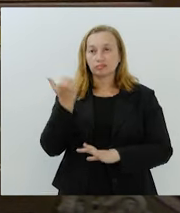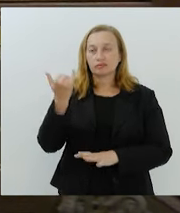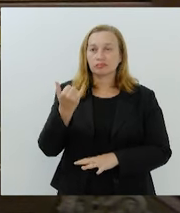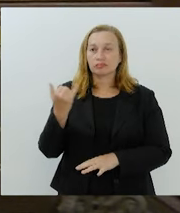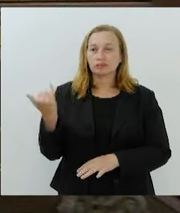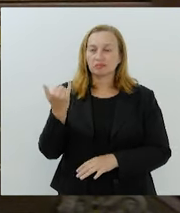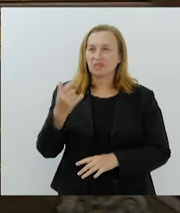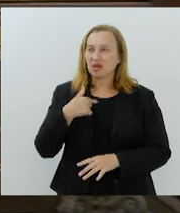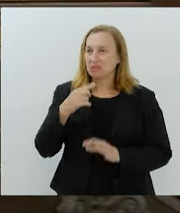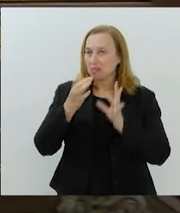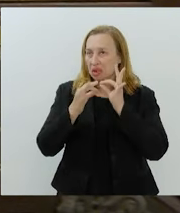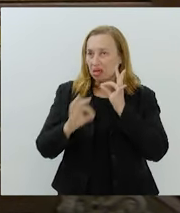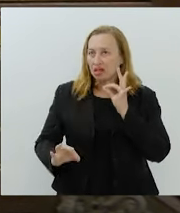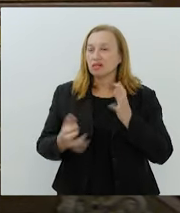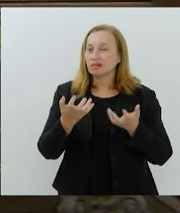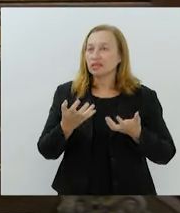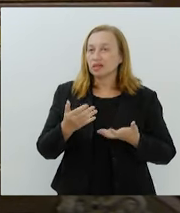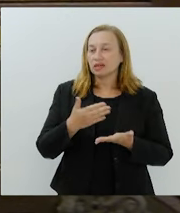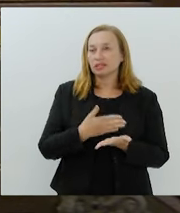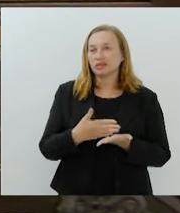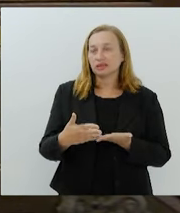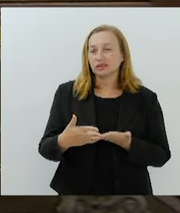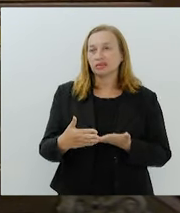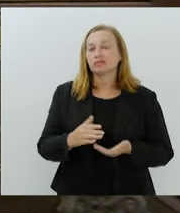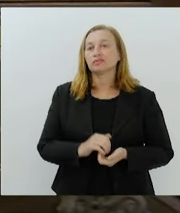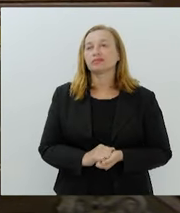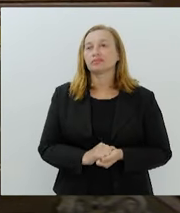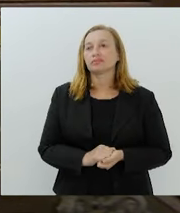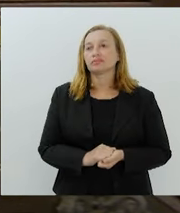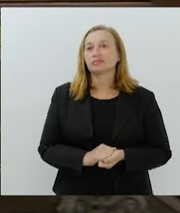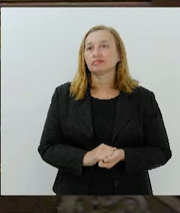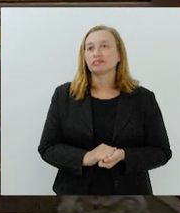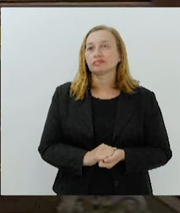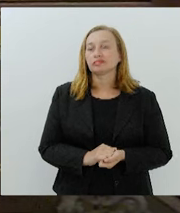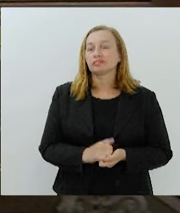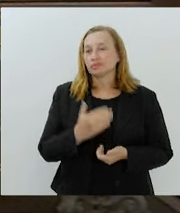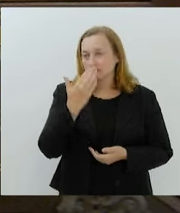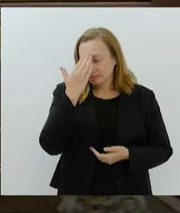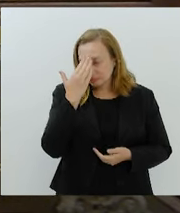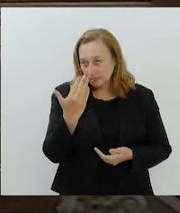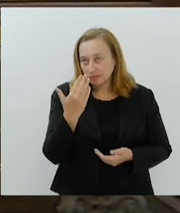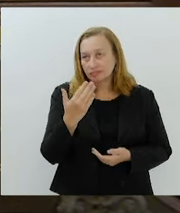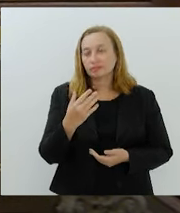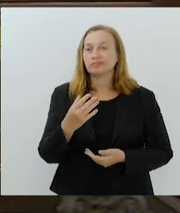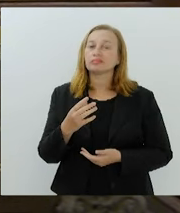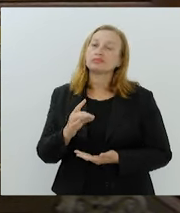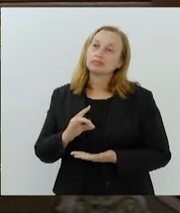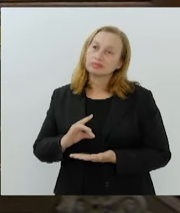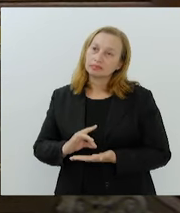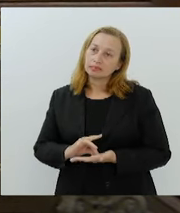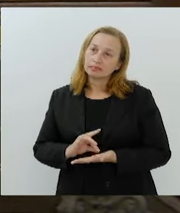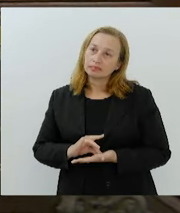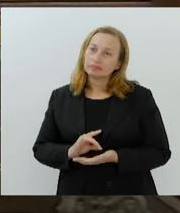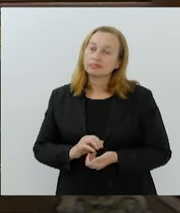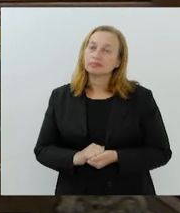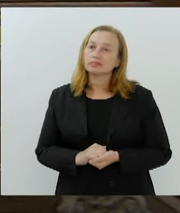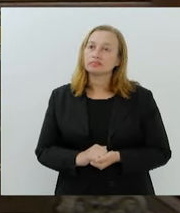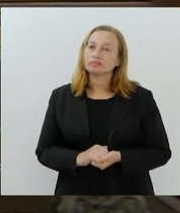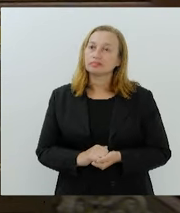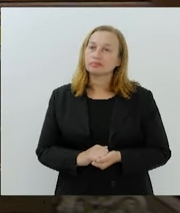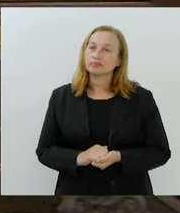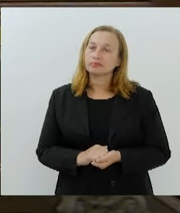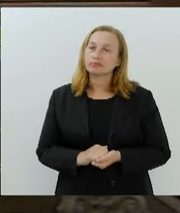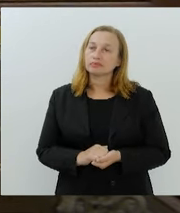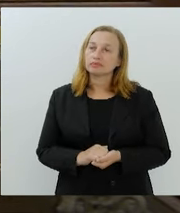estender, eu queria começar com esse agradecimento sincero, e por etapas eu vou tentar